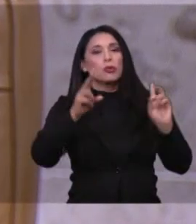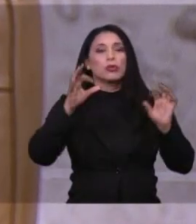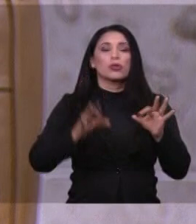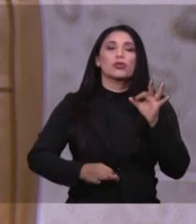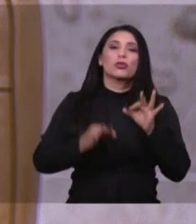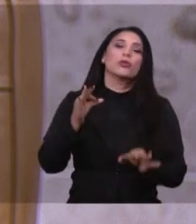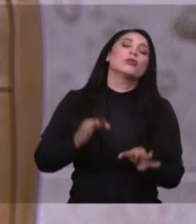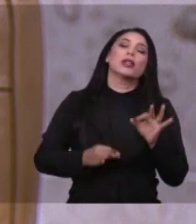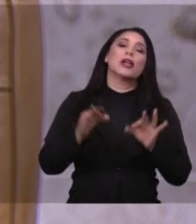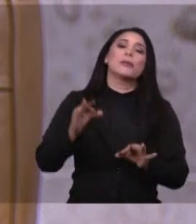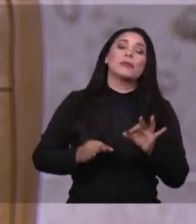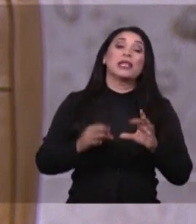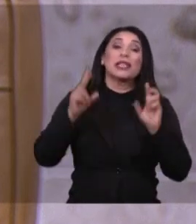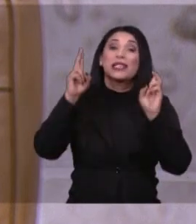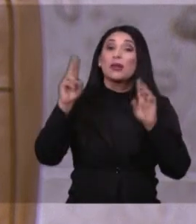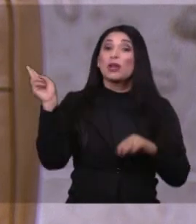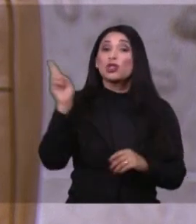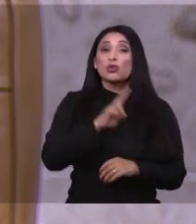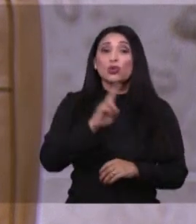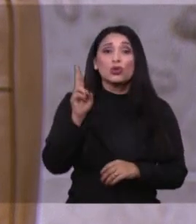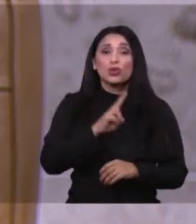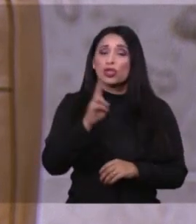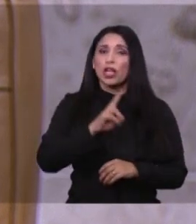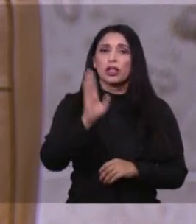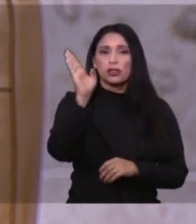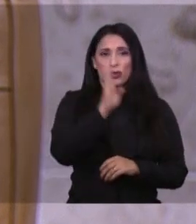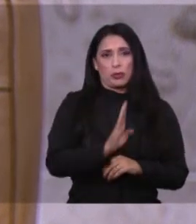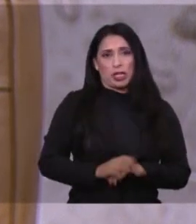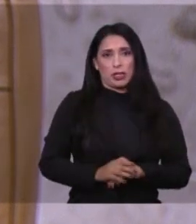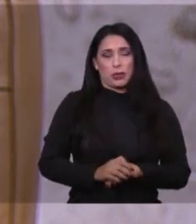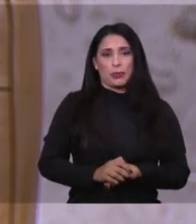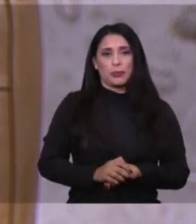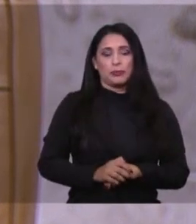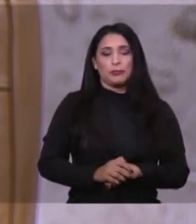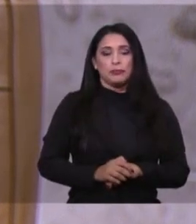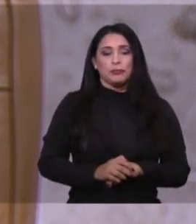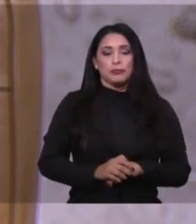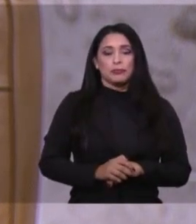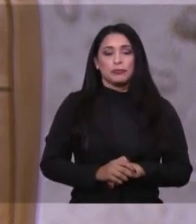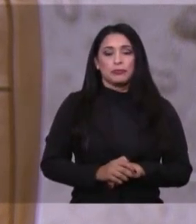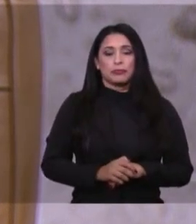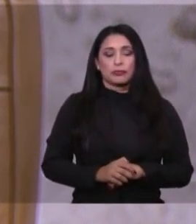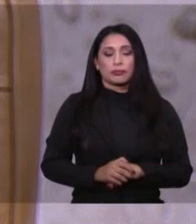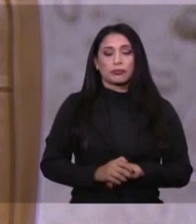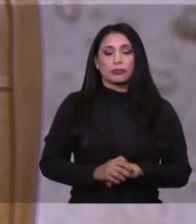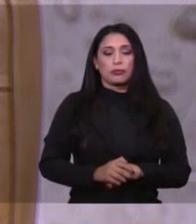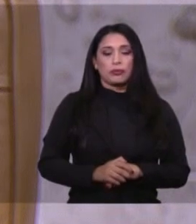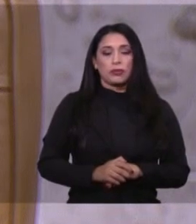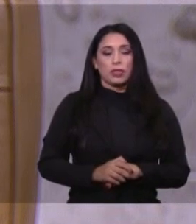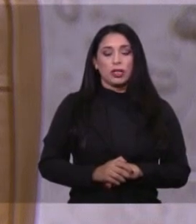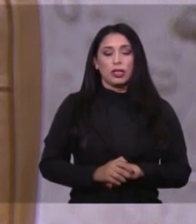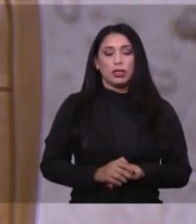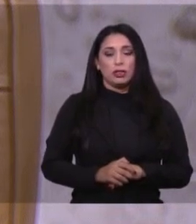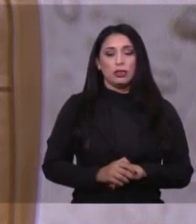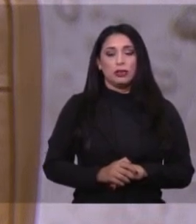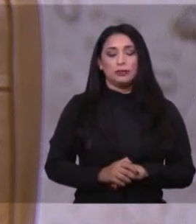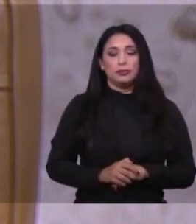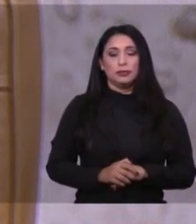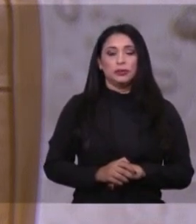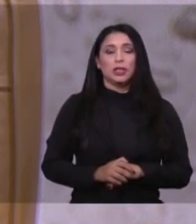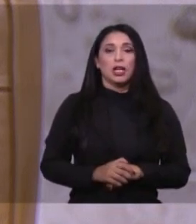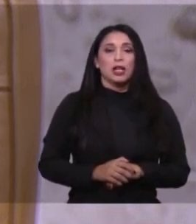julgamento temática das mais urgentes da vida nacional. Em um dos escritos fundamentais de sua campanha cívica pelo fim